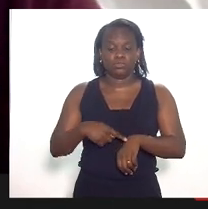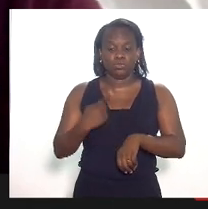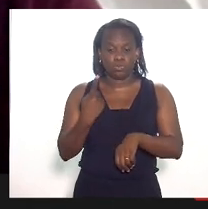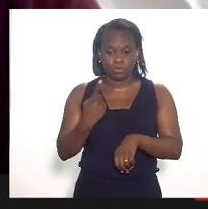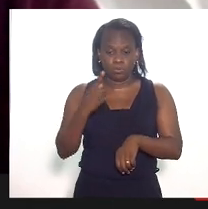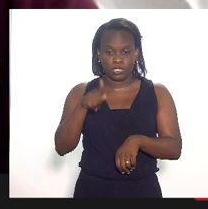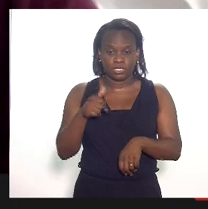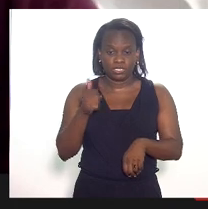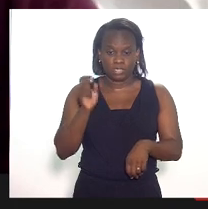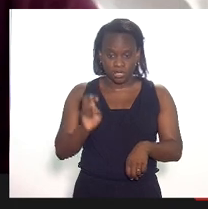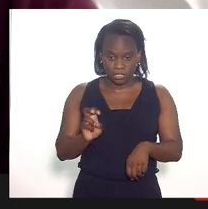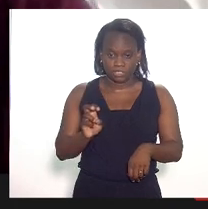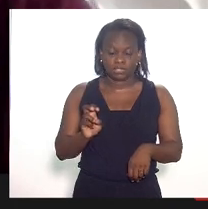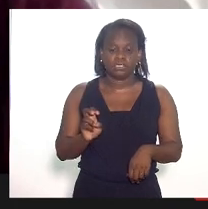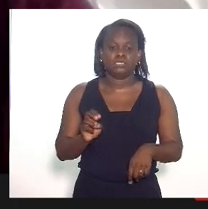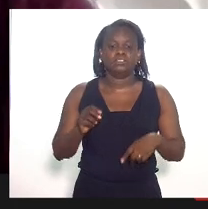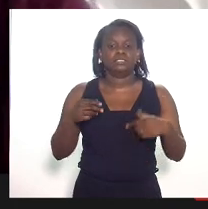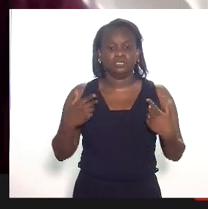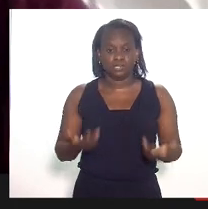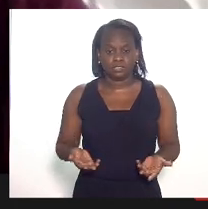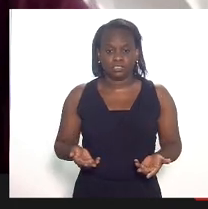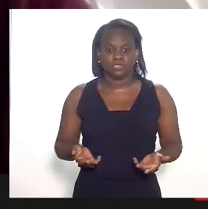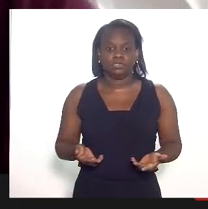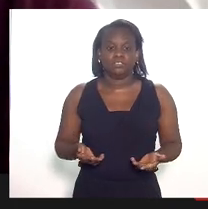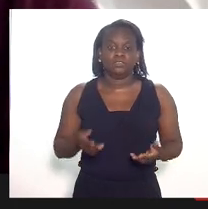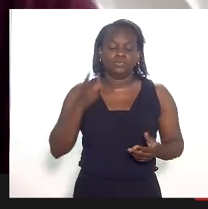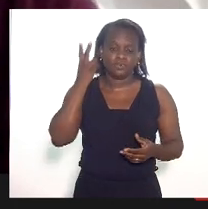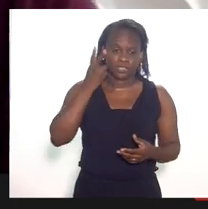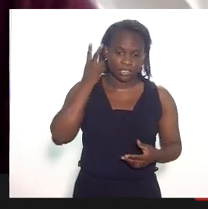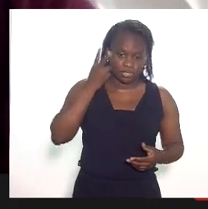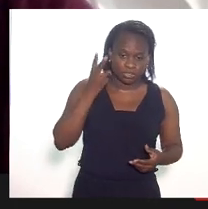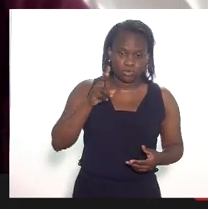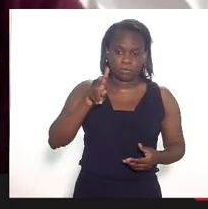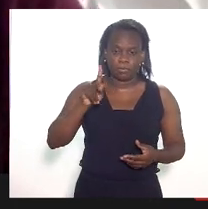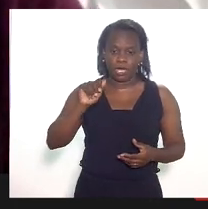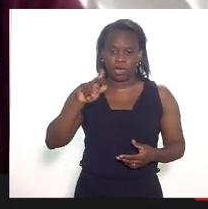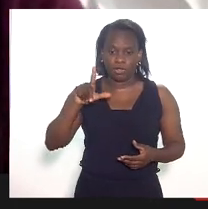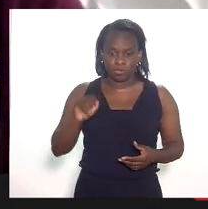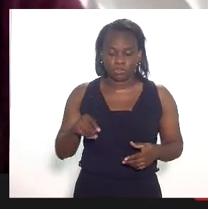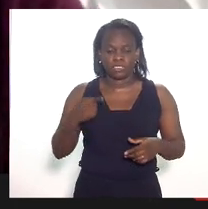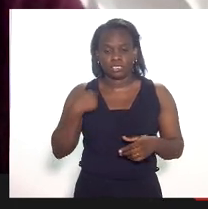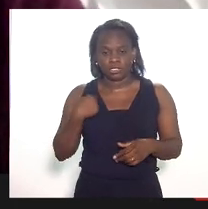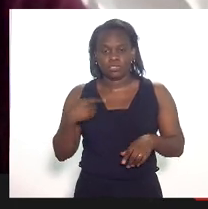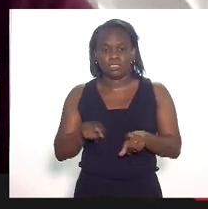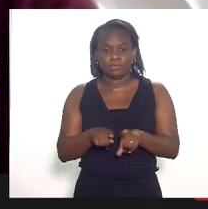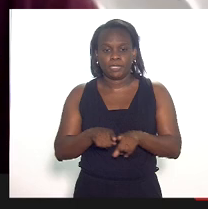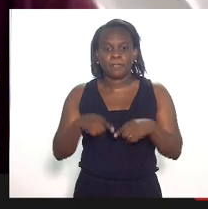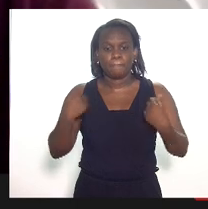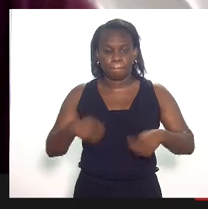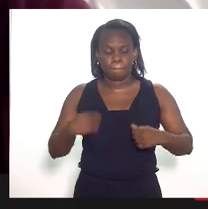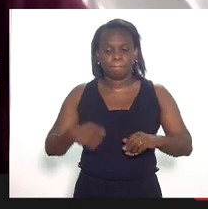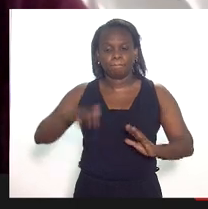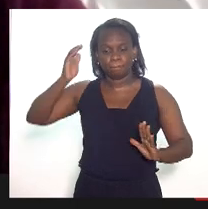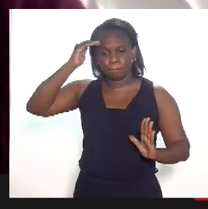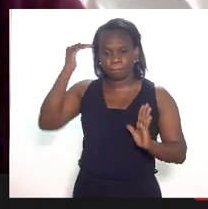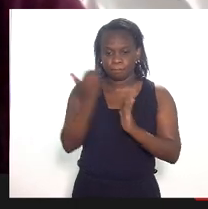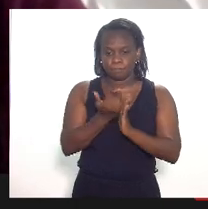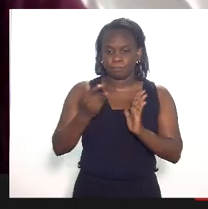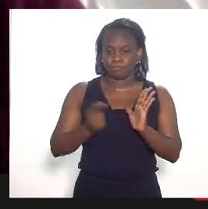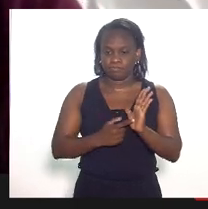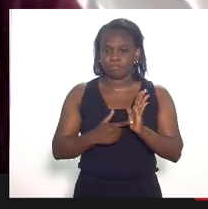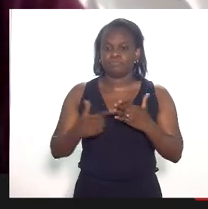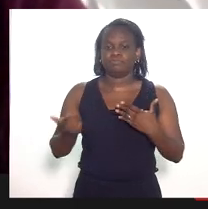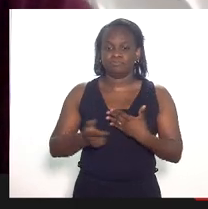horas e 15 minutos, portanto, tanto o vereador Paulo Pinheiro quanto eu teremos que cumprir aqui esse